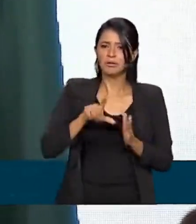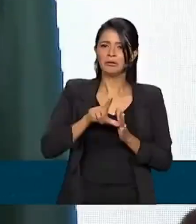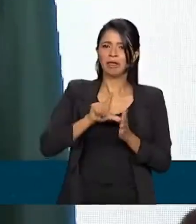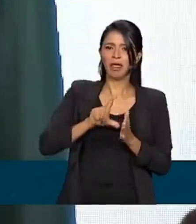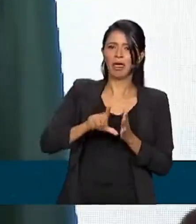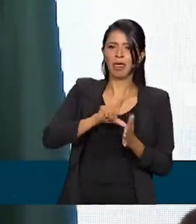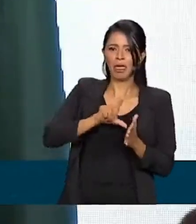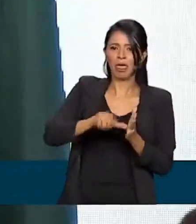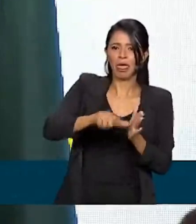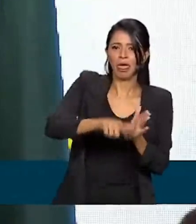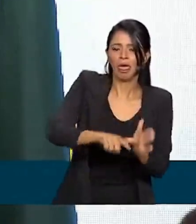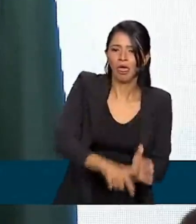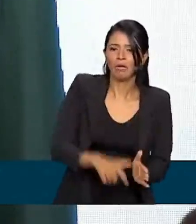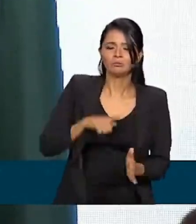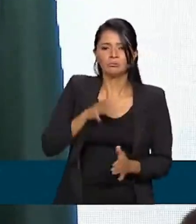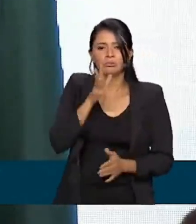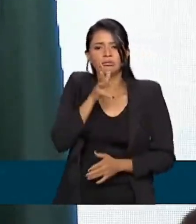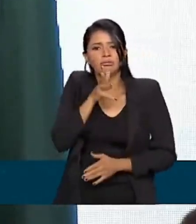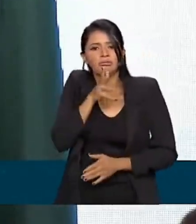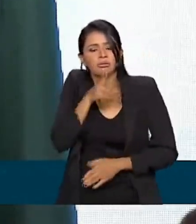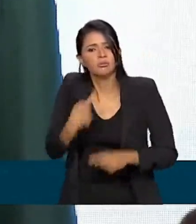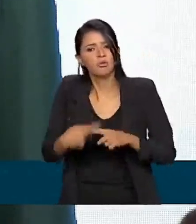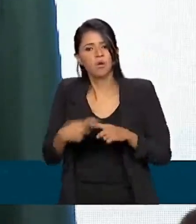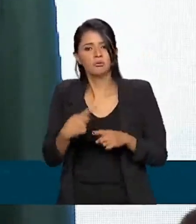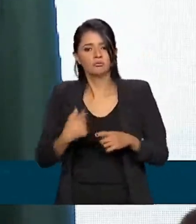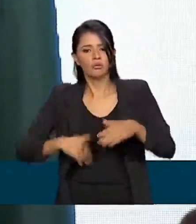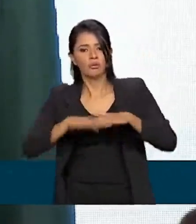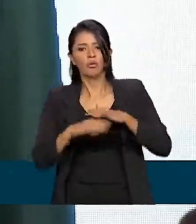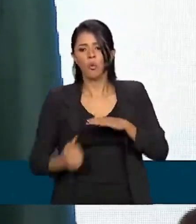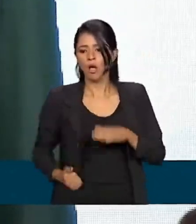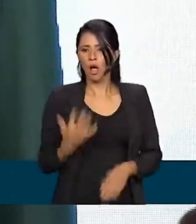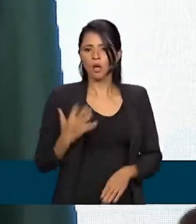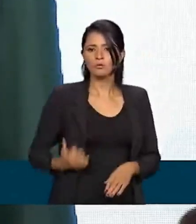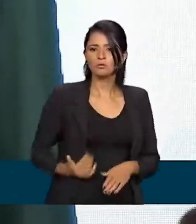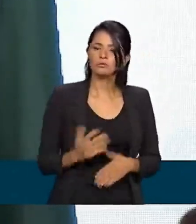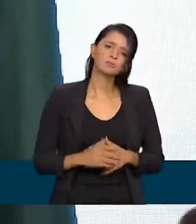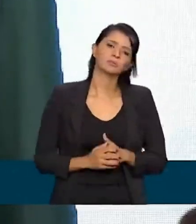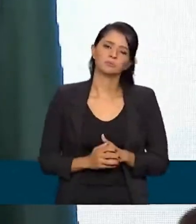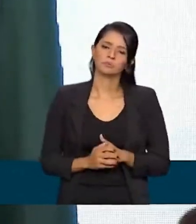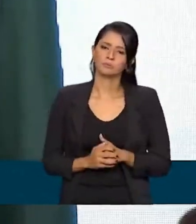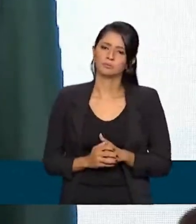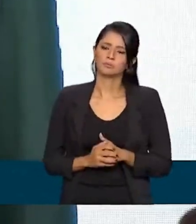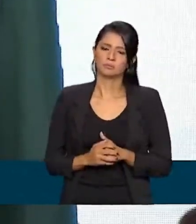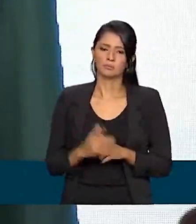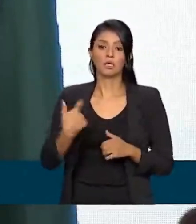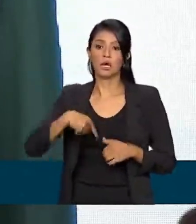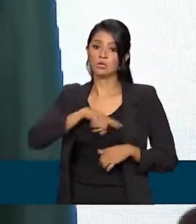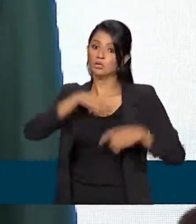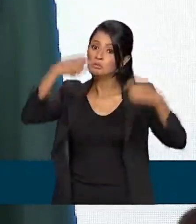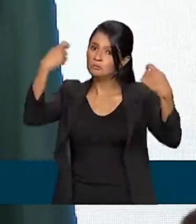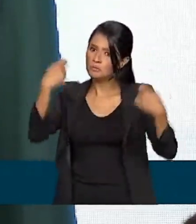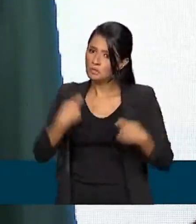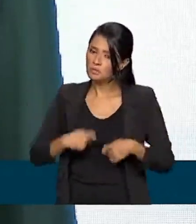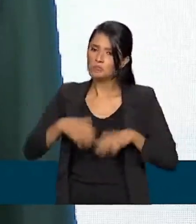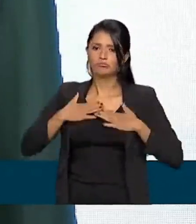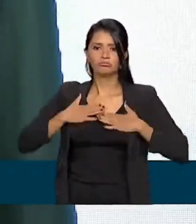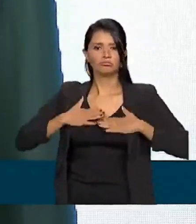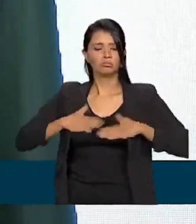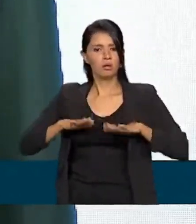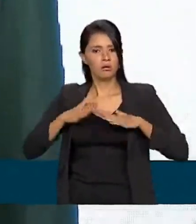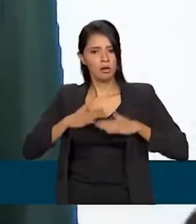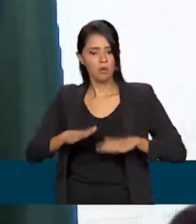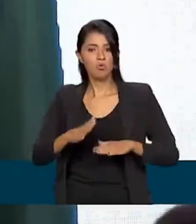E tudo nós é sempre atrasado por conta do gasto. Então, nós precisamos arejar a nossa cabeça. Os cursos